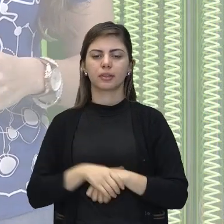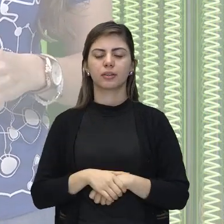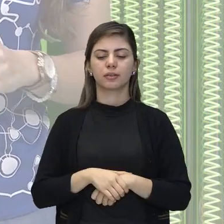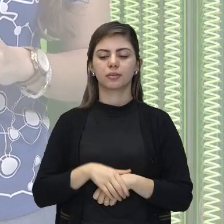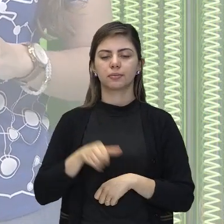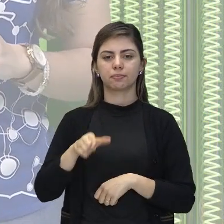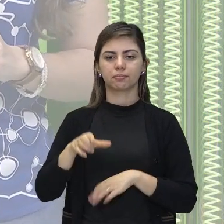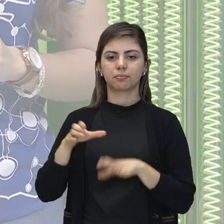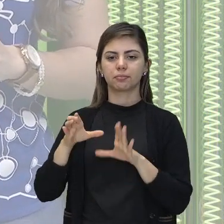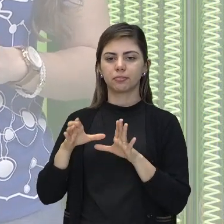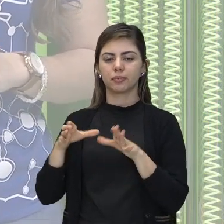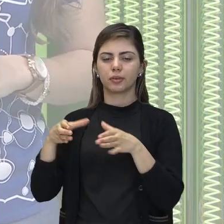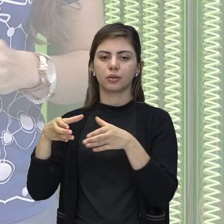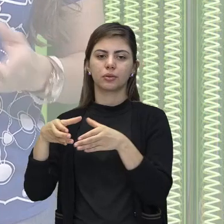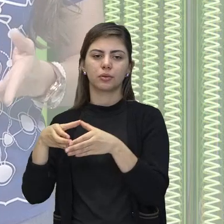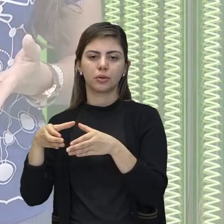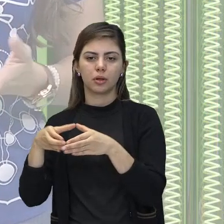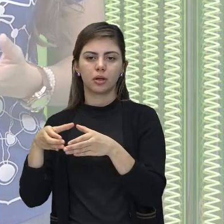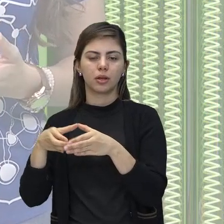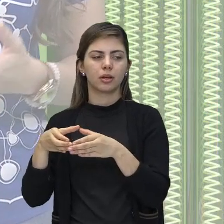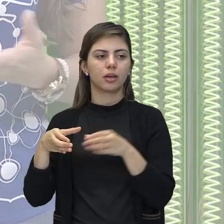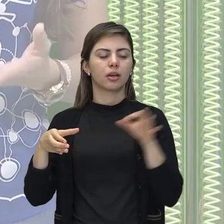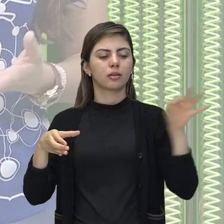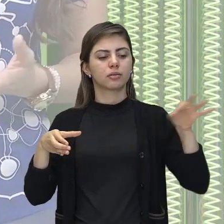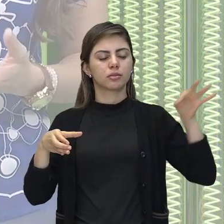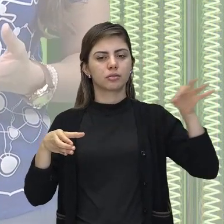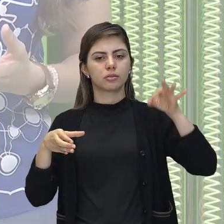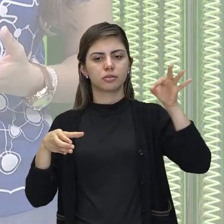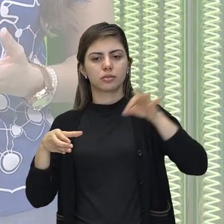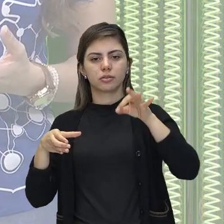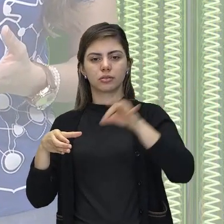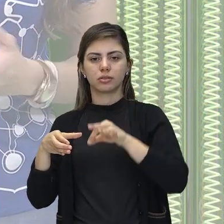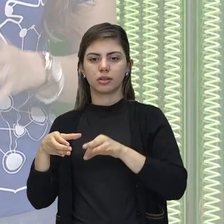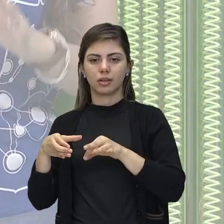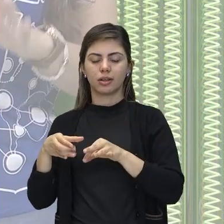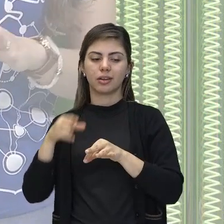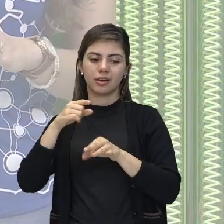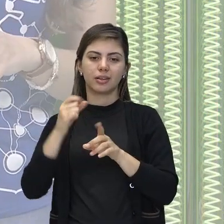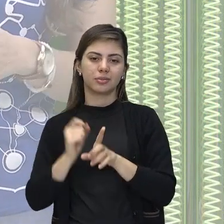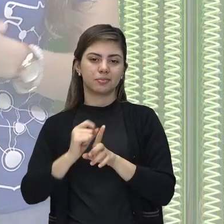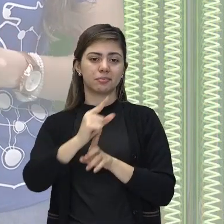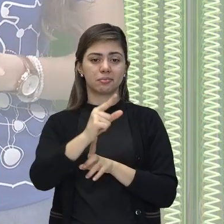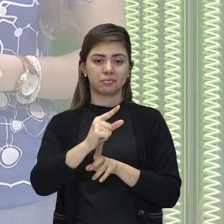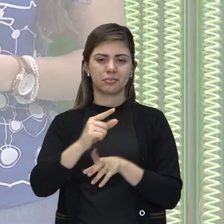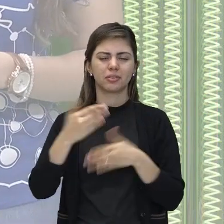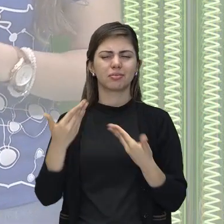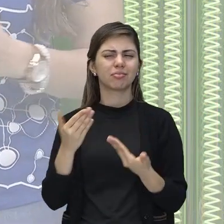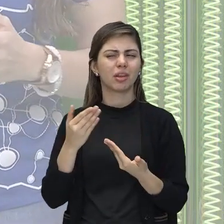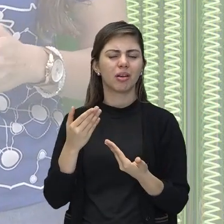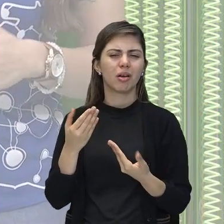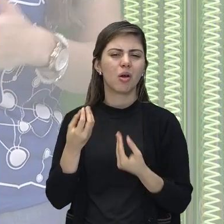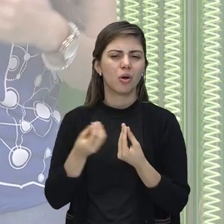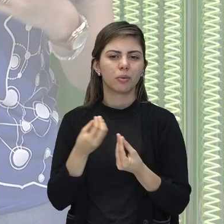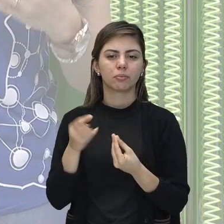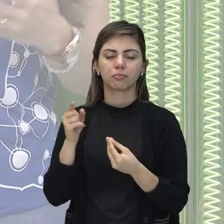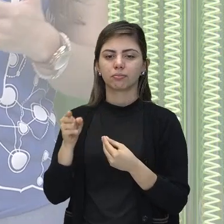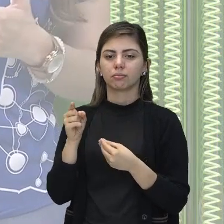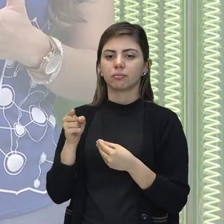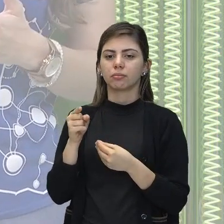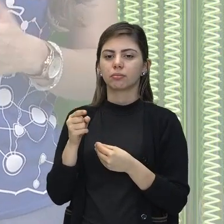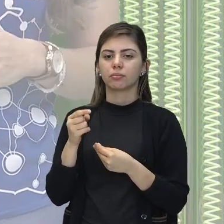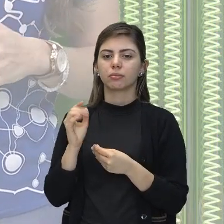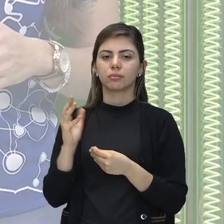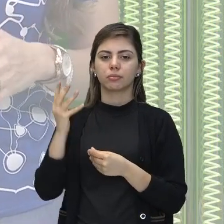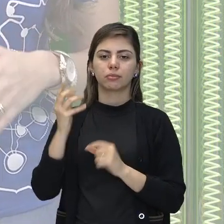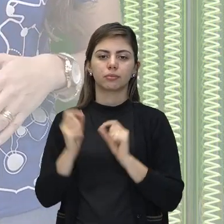colmeia, os zangões são normalmente expulsos. O que acontece? A rainha ela faz um